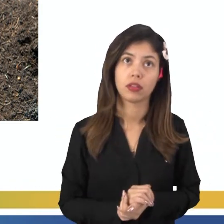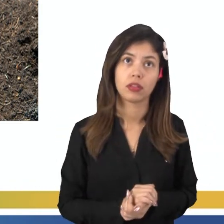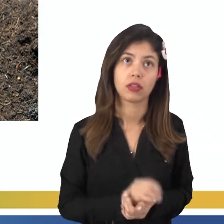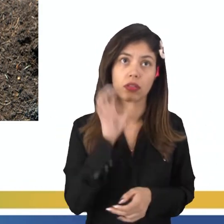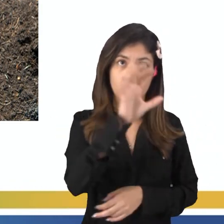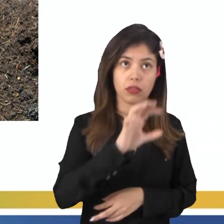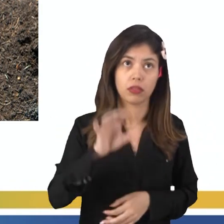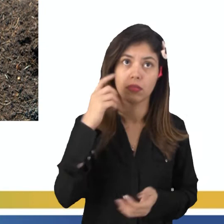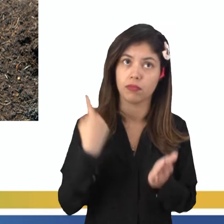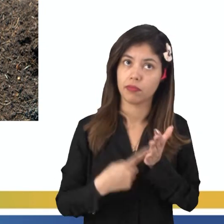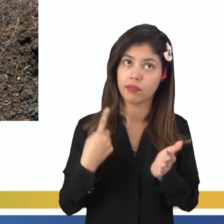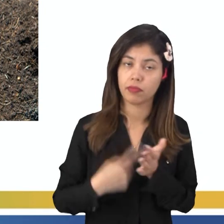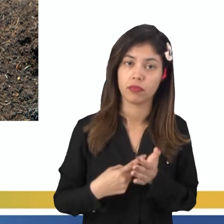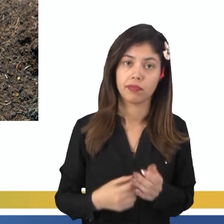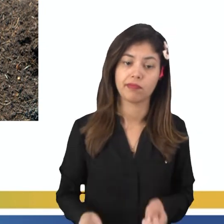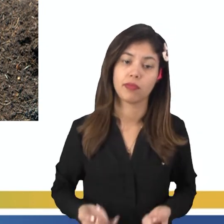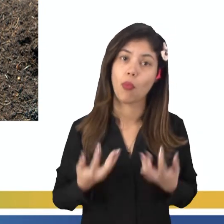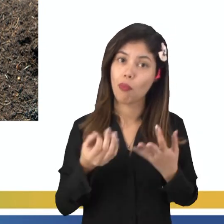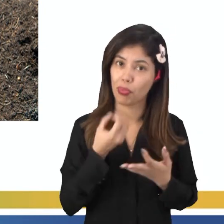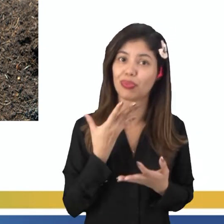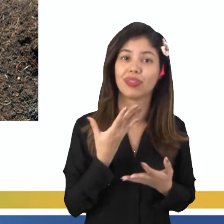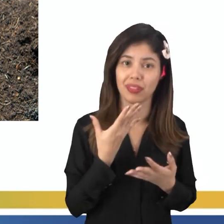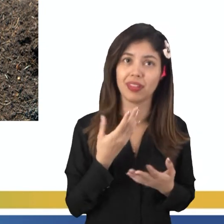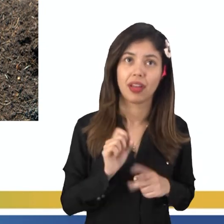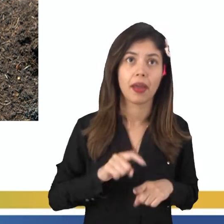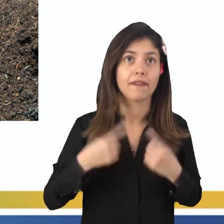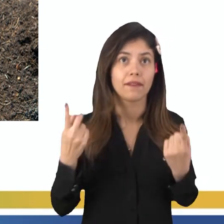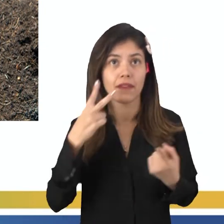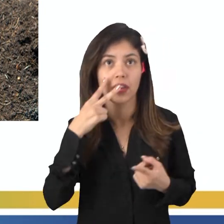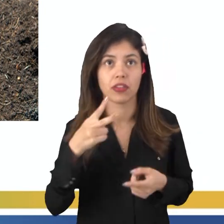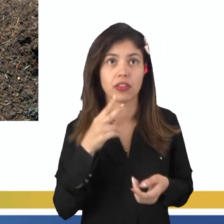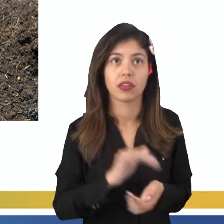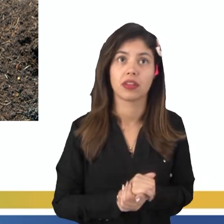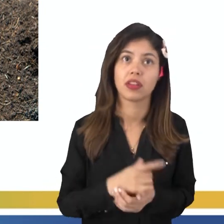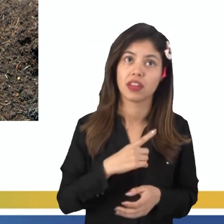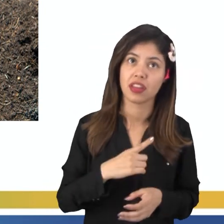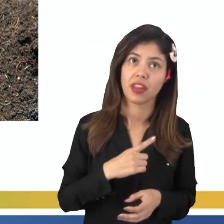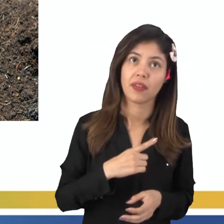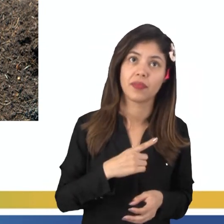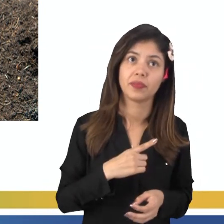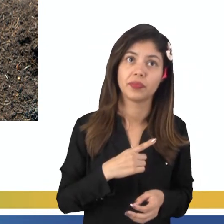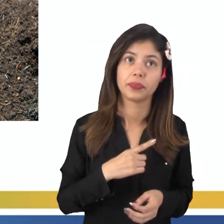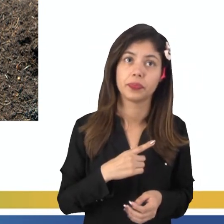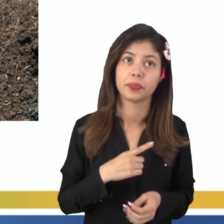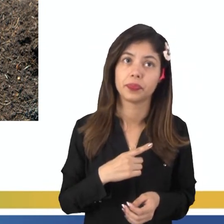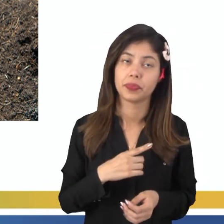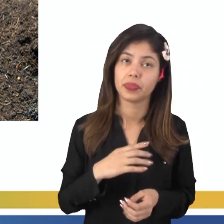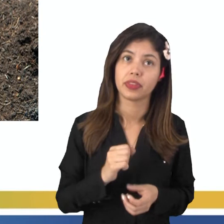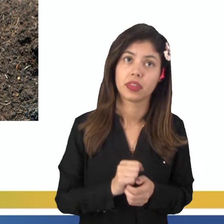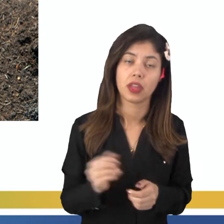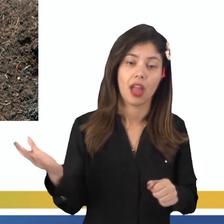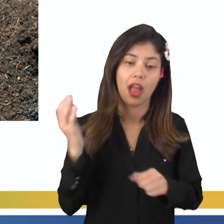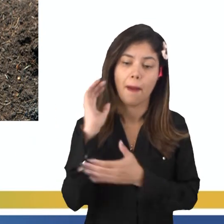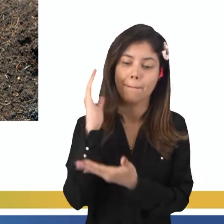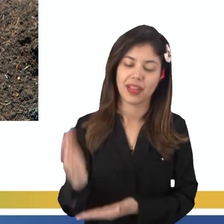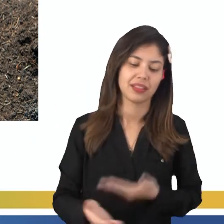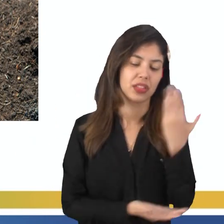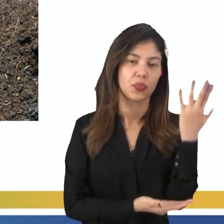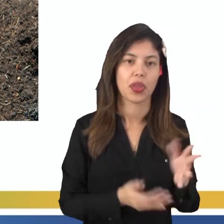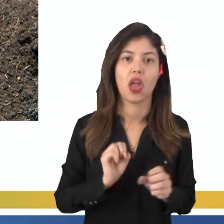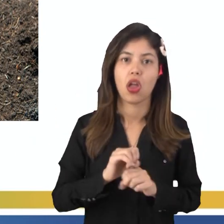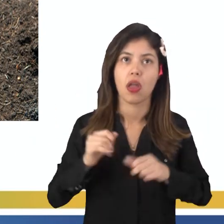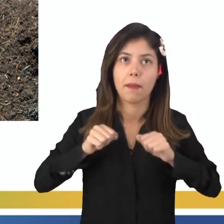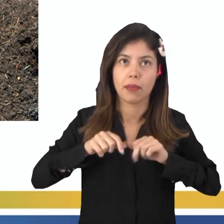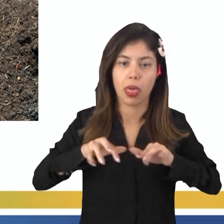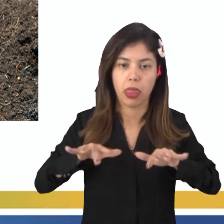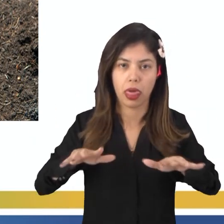Contudo, nem todo o solo da região é considerado fértil, visto que em regiões sem cobertura vegetal, onde ocorreu o desmatamento,